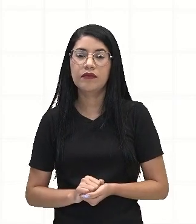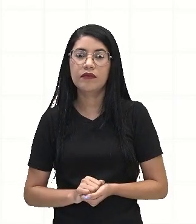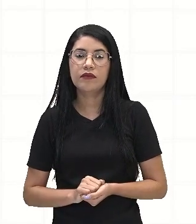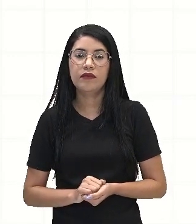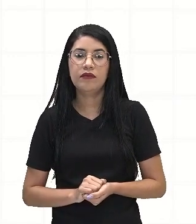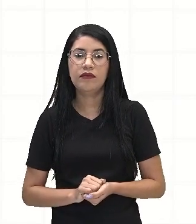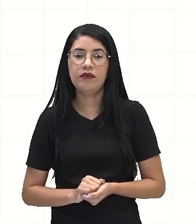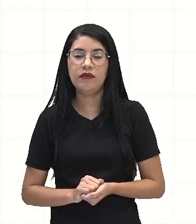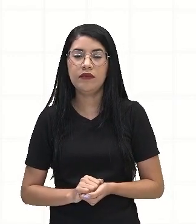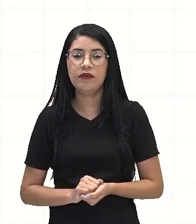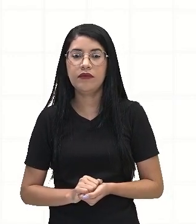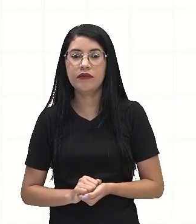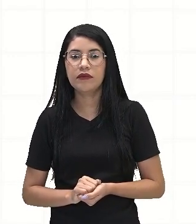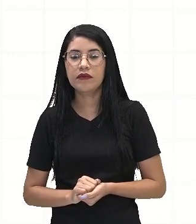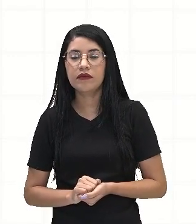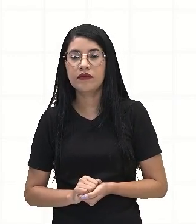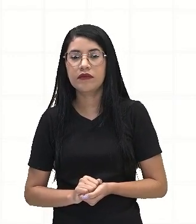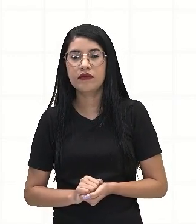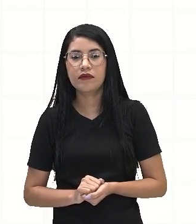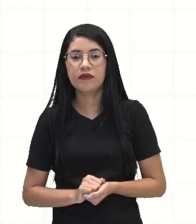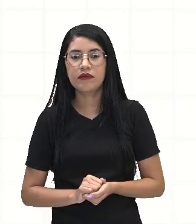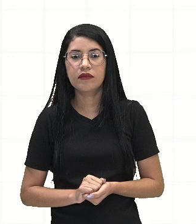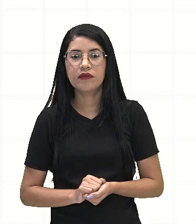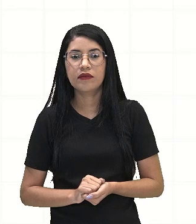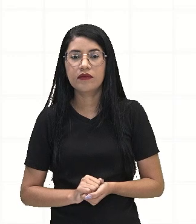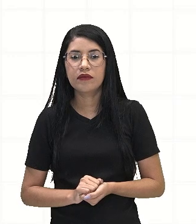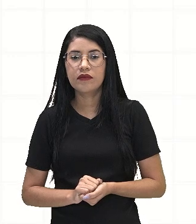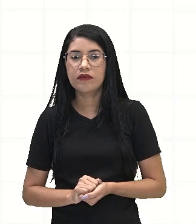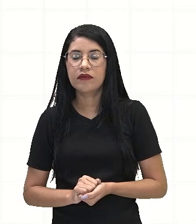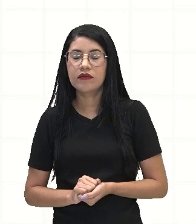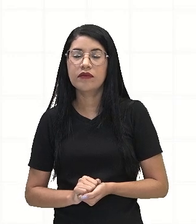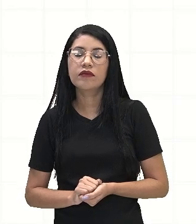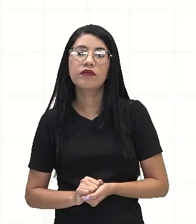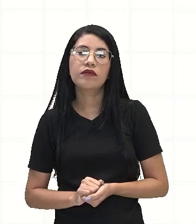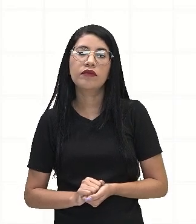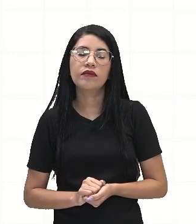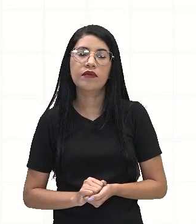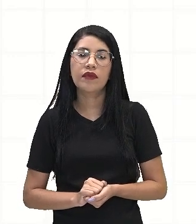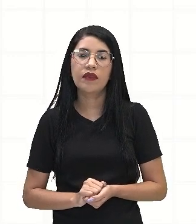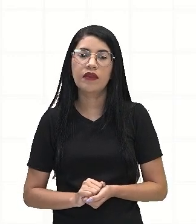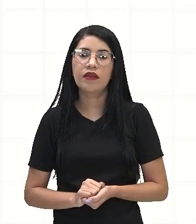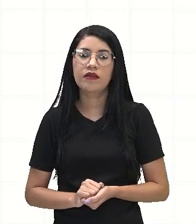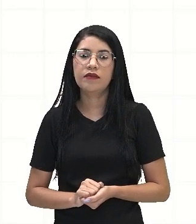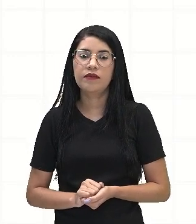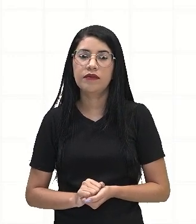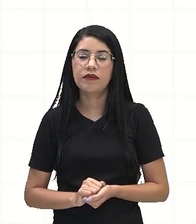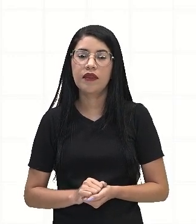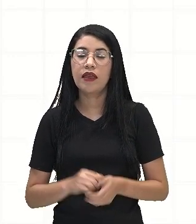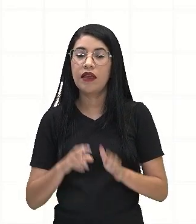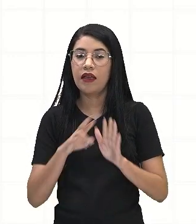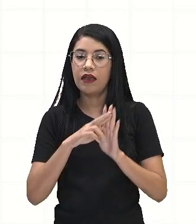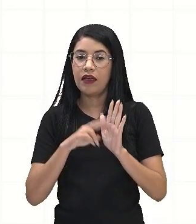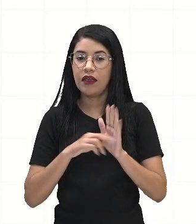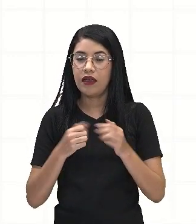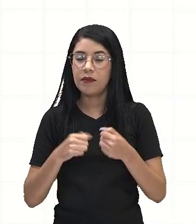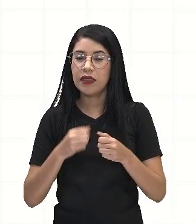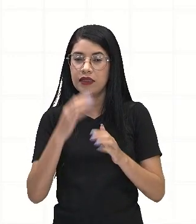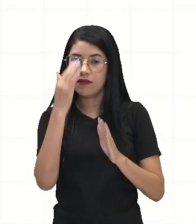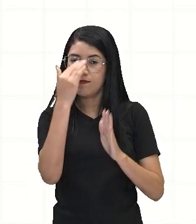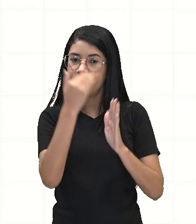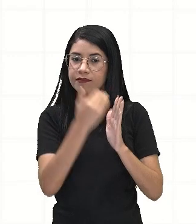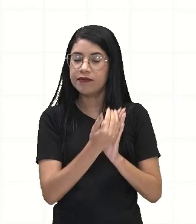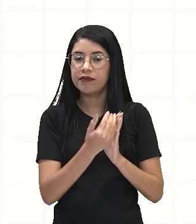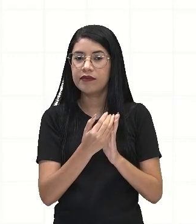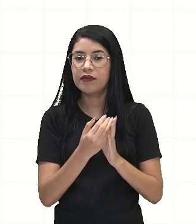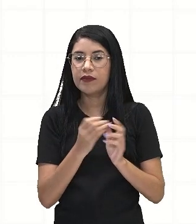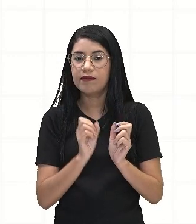para o outro lado, dividindo aí o número que estiver do outro lado, certo? A regrinha aí da equação do primeiro